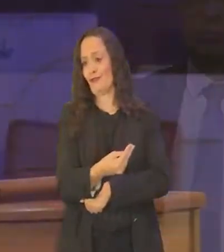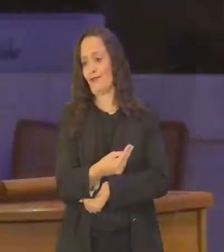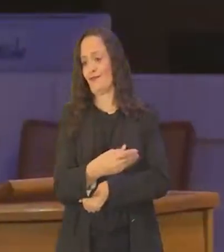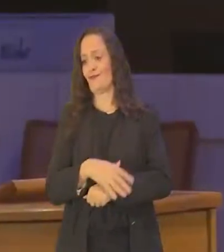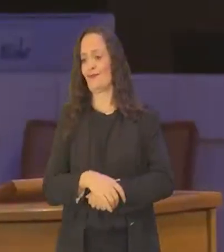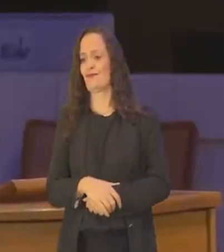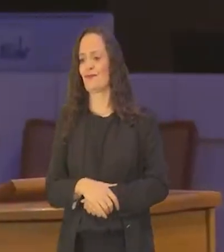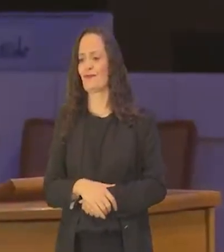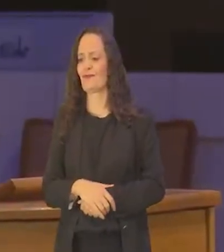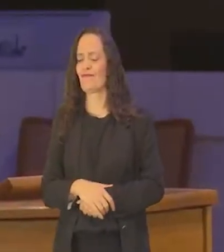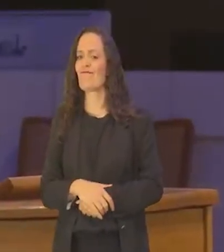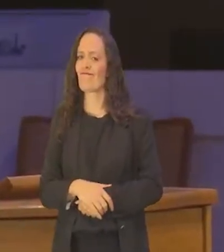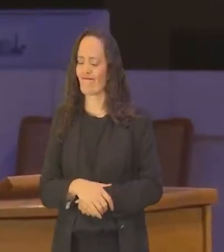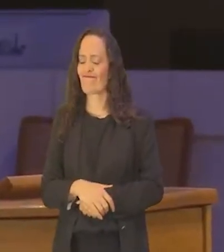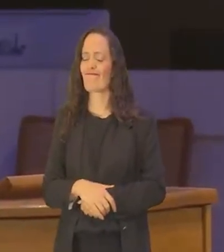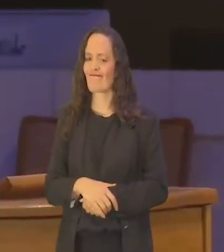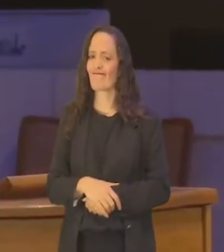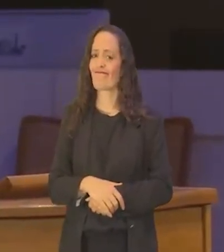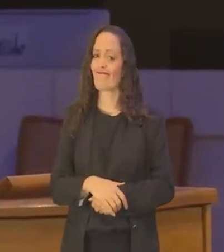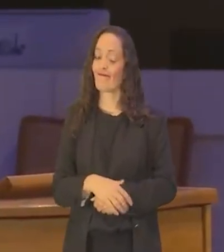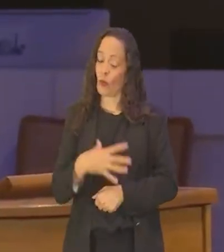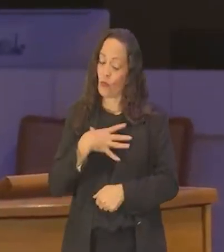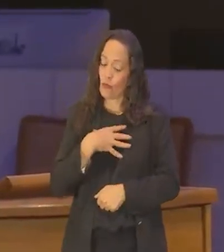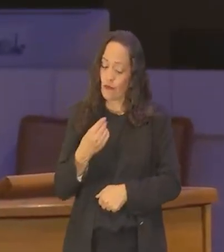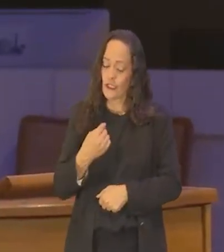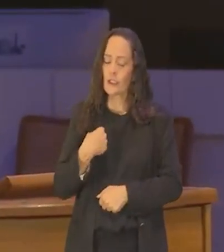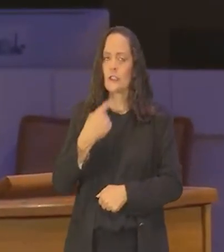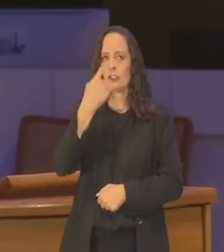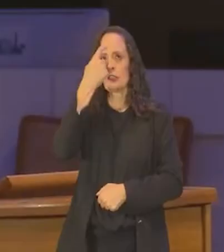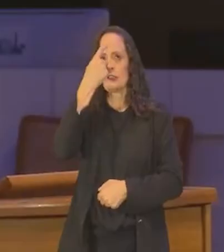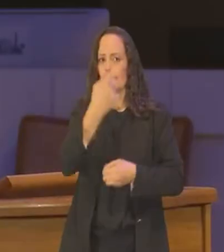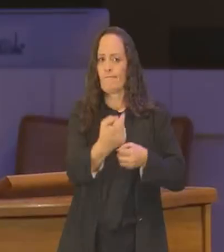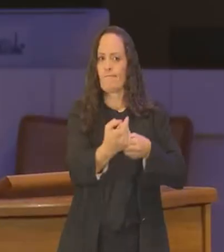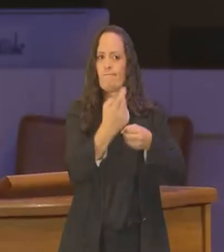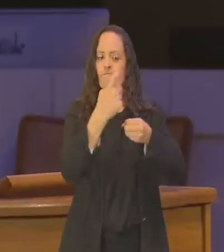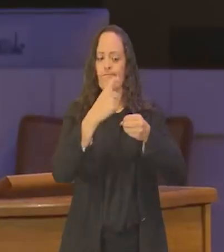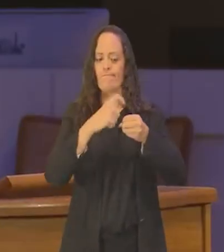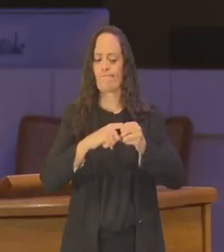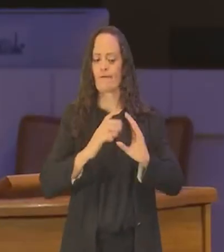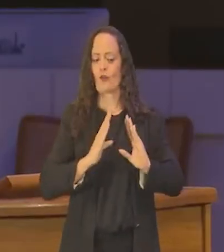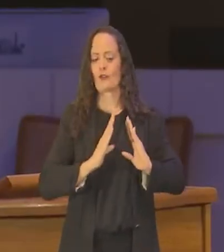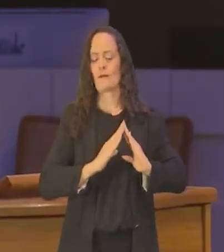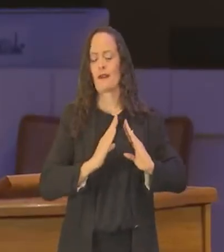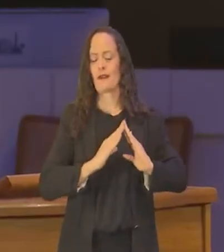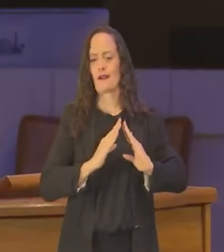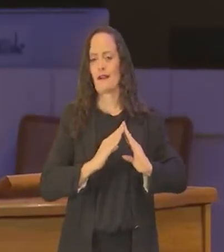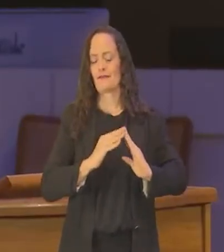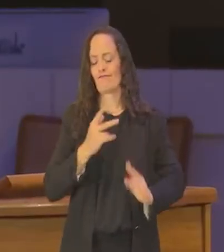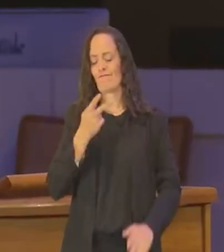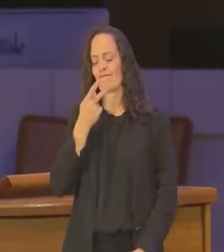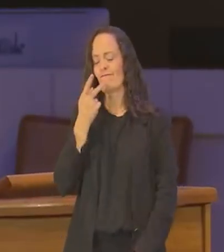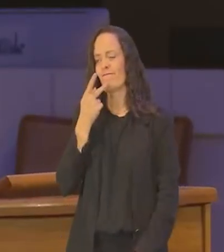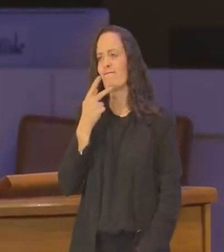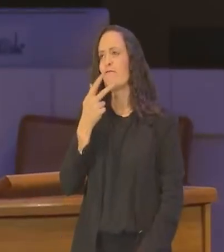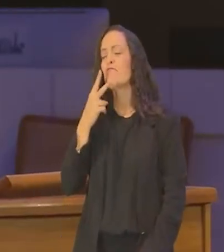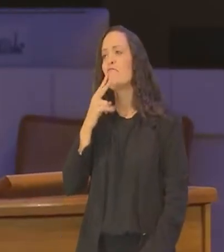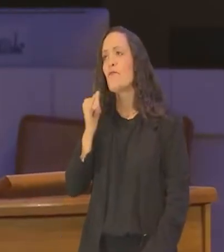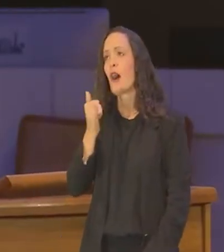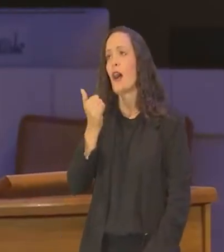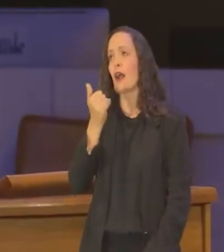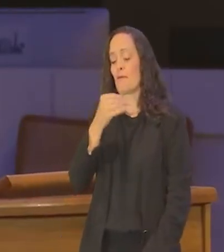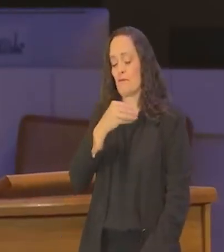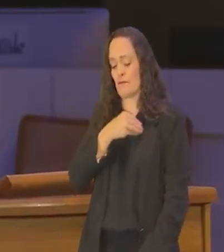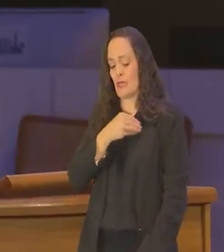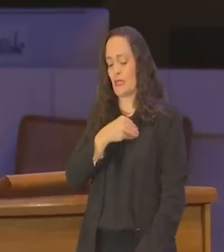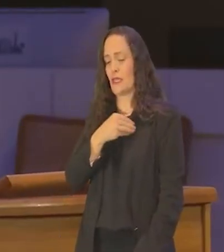ele então, em seu coração, decide retornar para a casa do pai e dizer: Pai, pequei contra o céu e